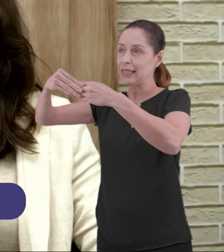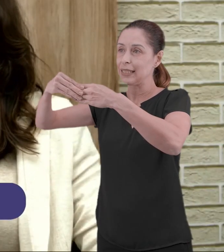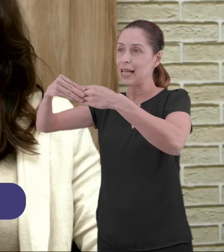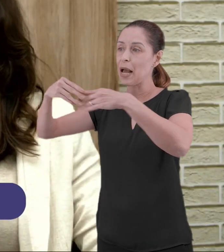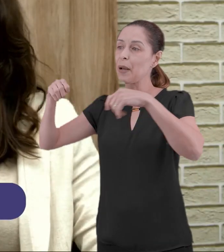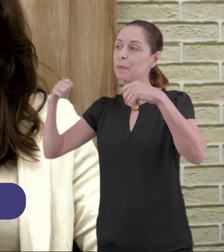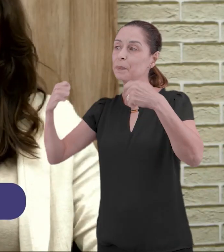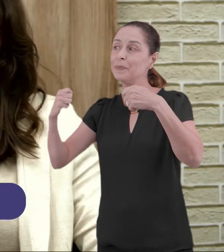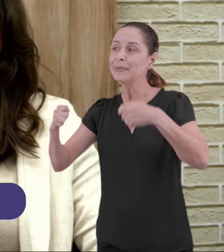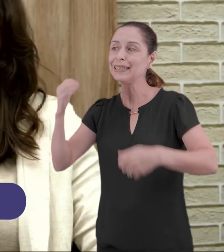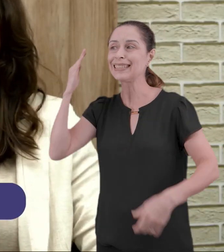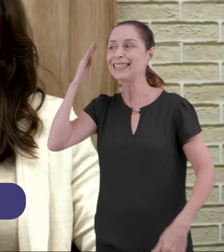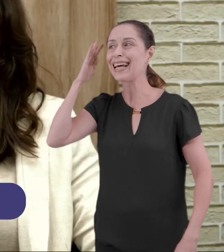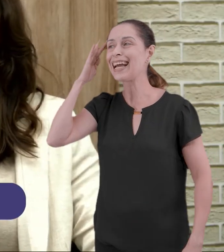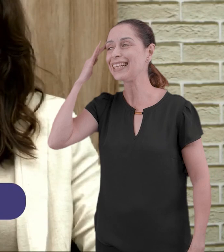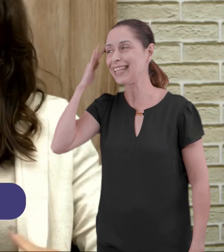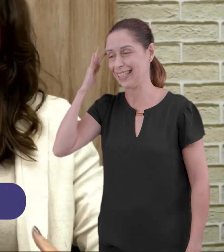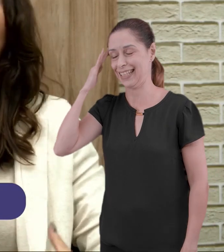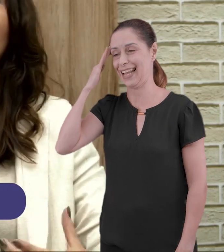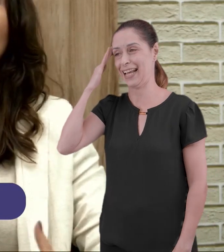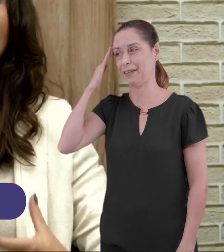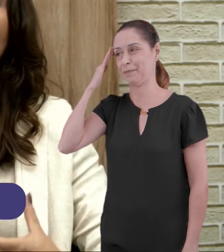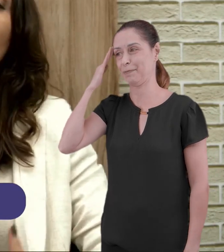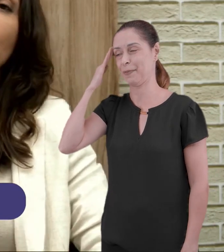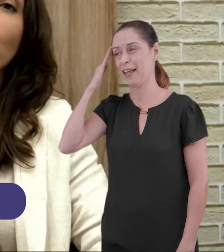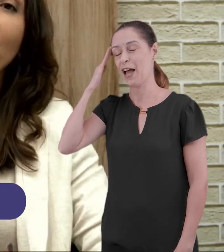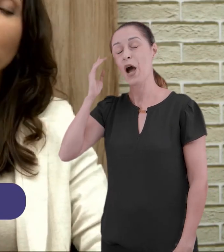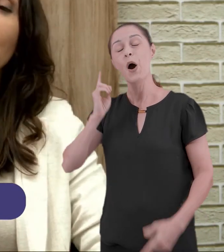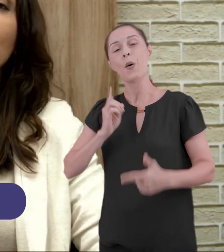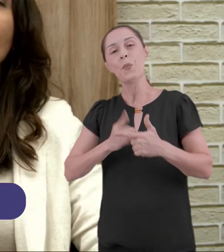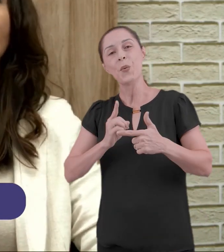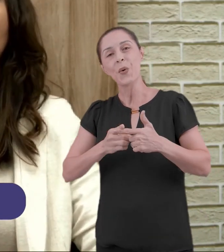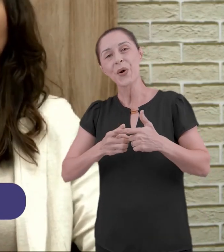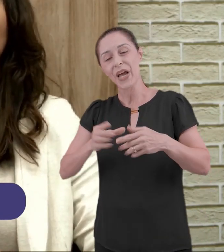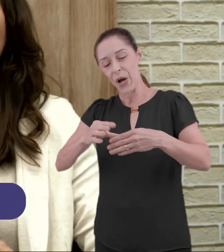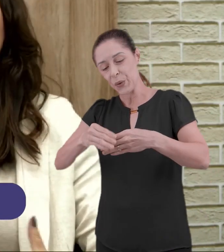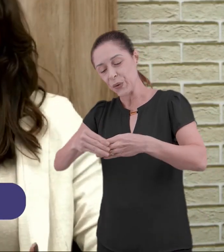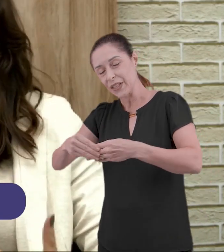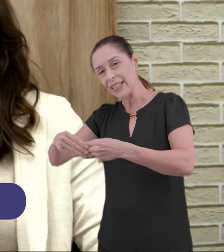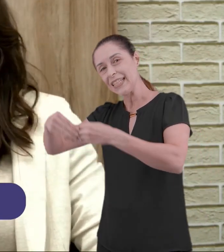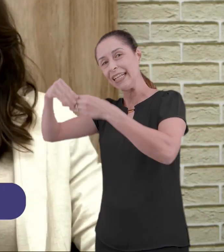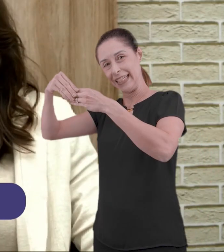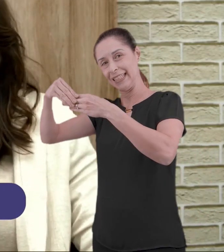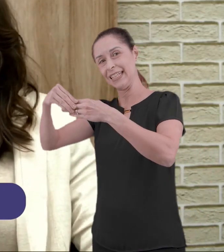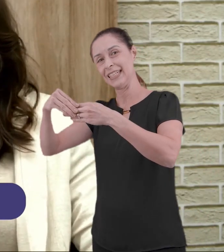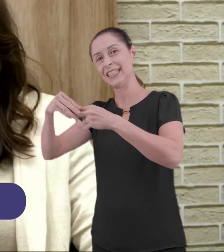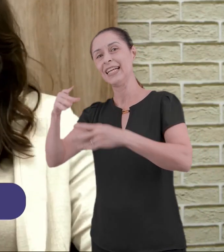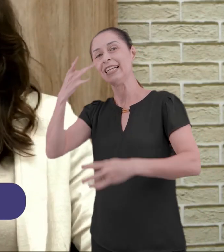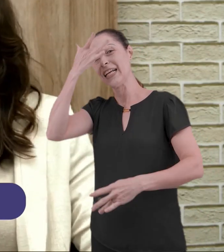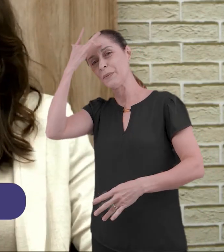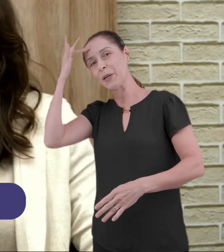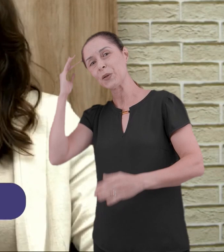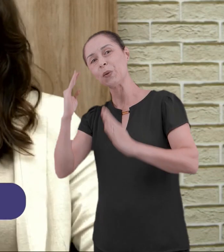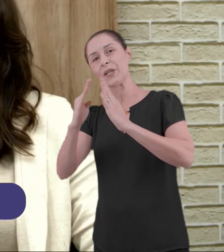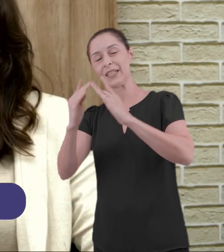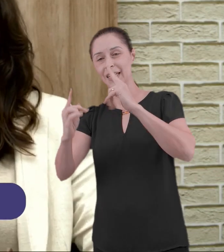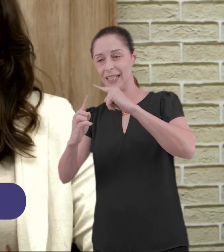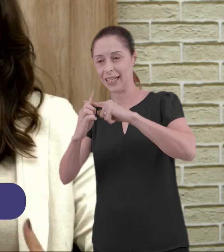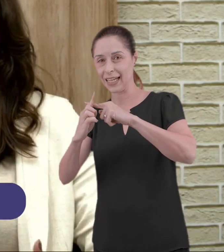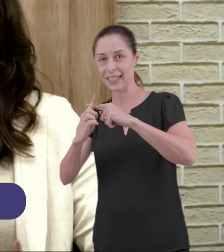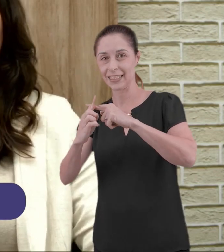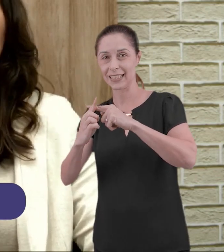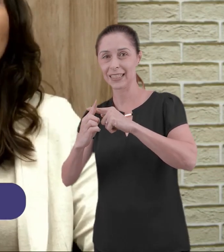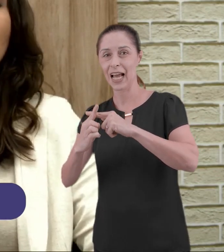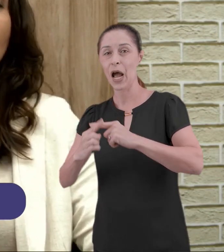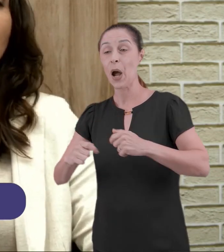a visão da liderança faz com que a igreja, com que os membros passem a ter essa visão também, né? Porque